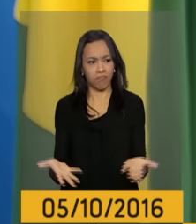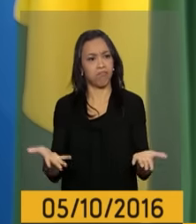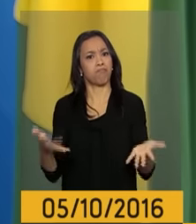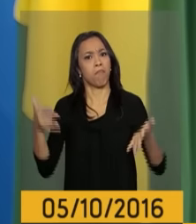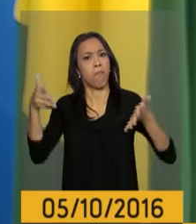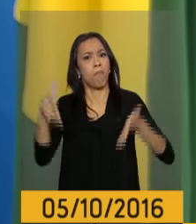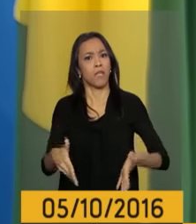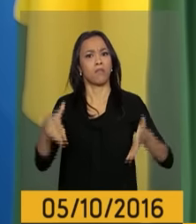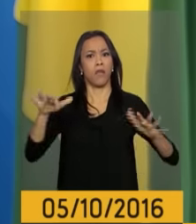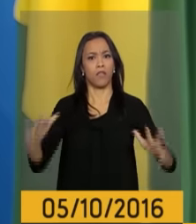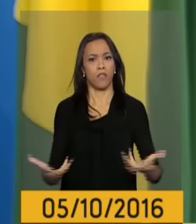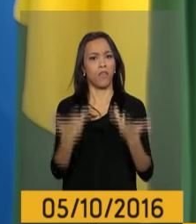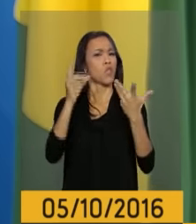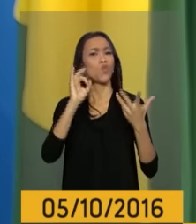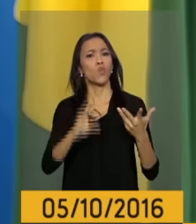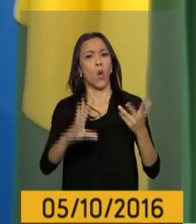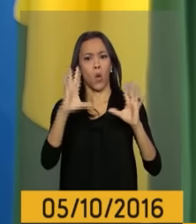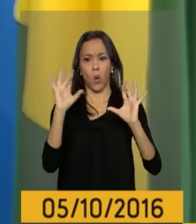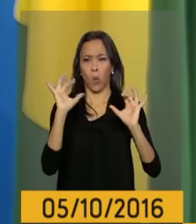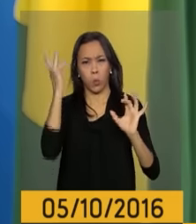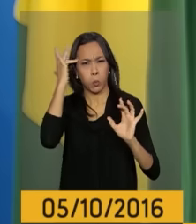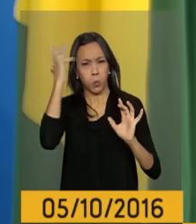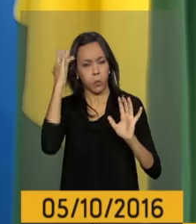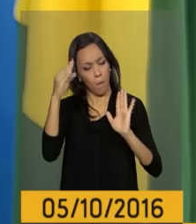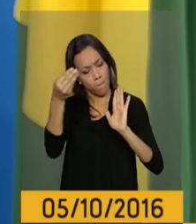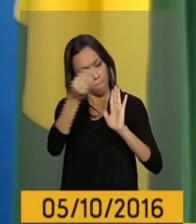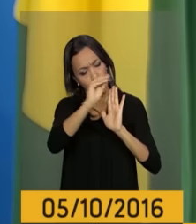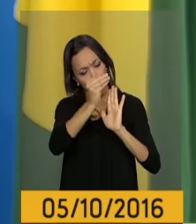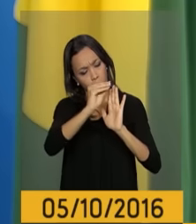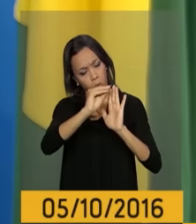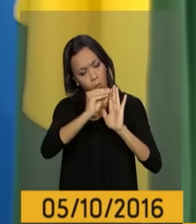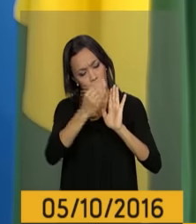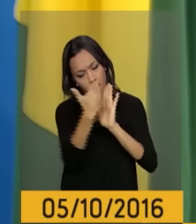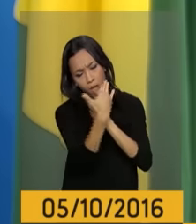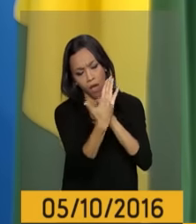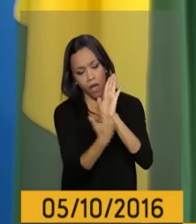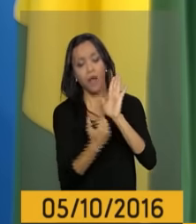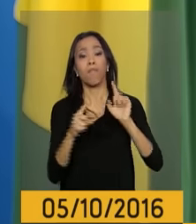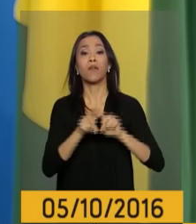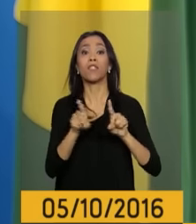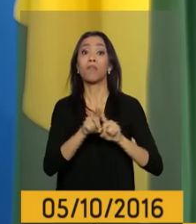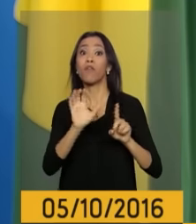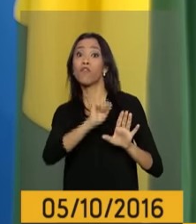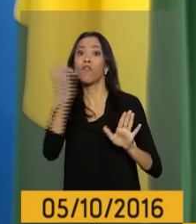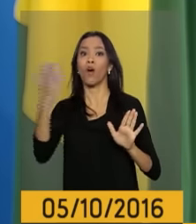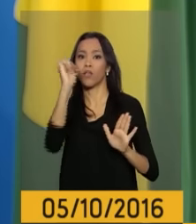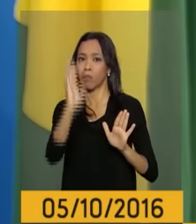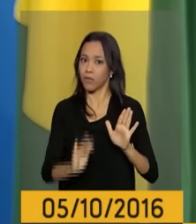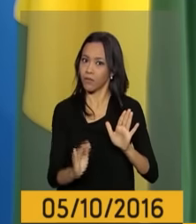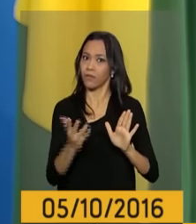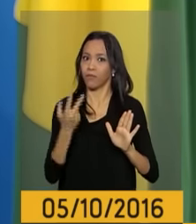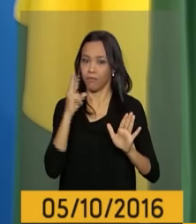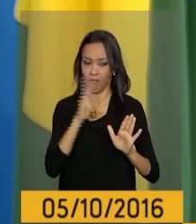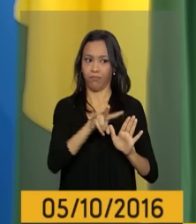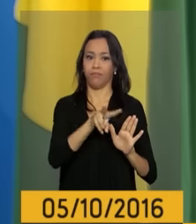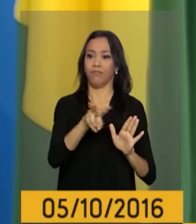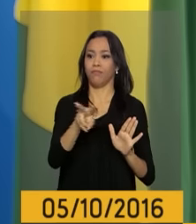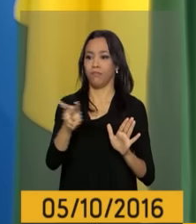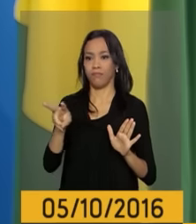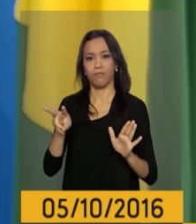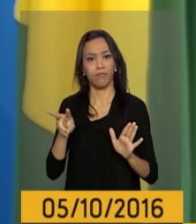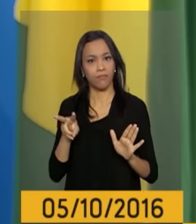Qualidade não só no plano nacional, mas também no plano internacional. Basta